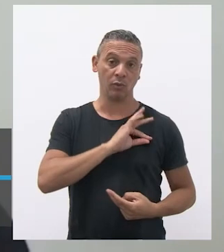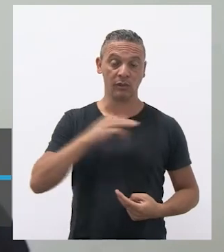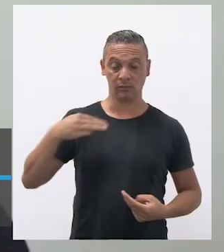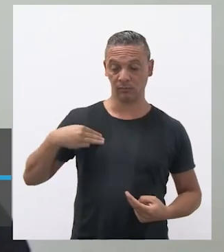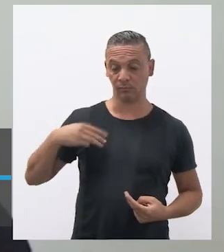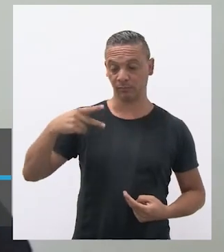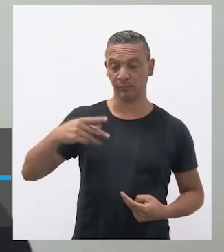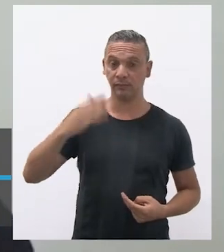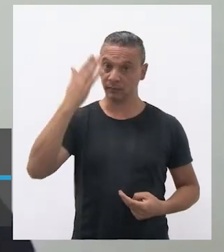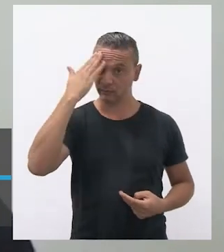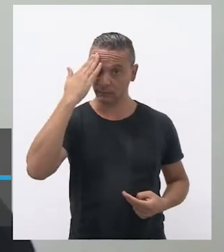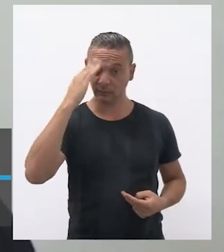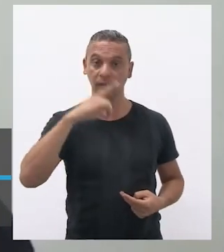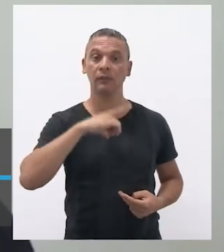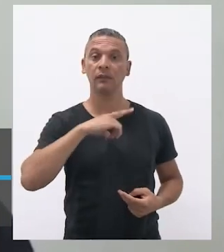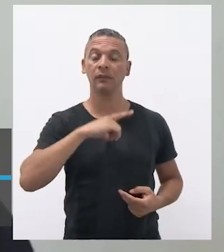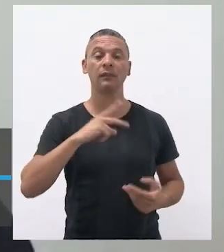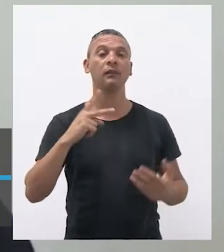Violência Psicológica.